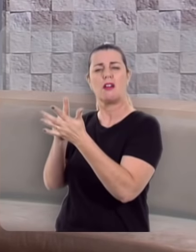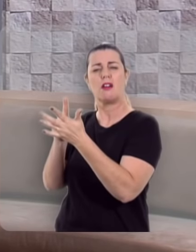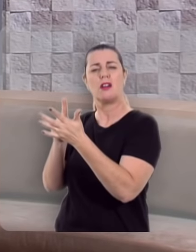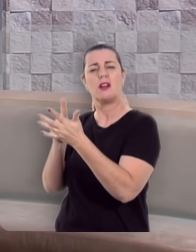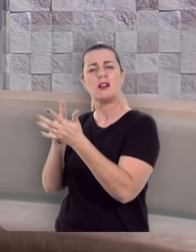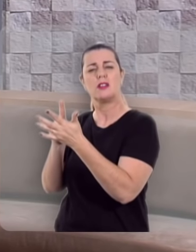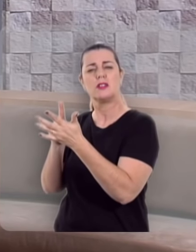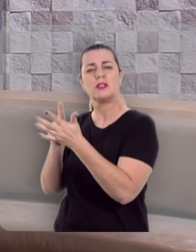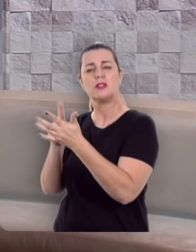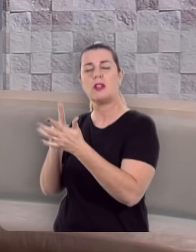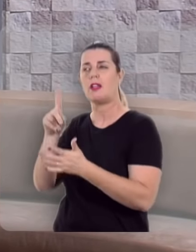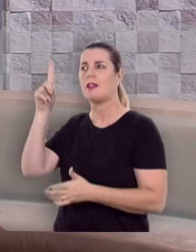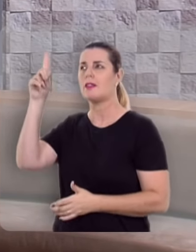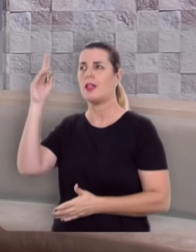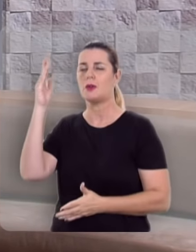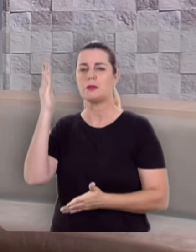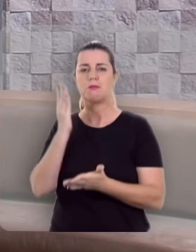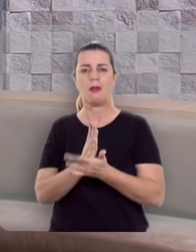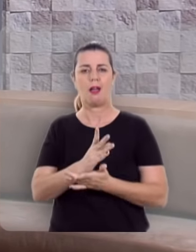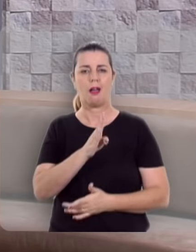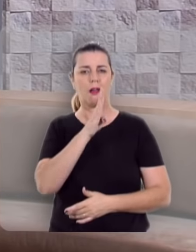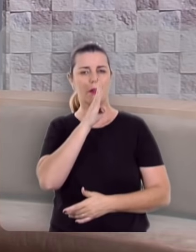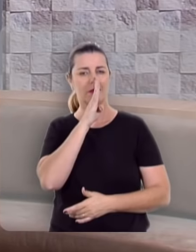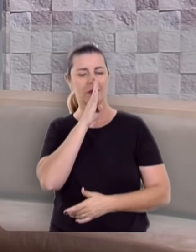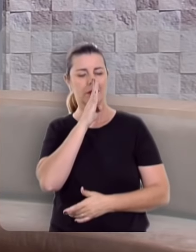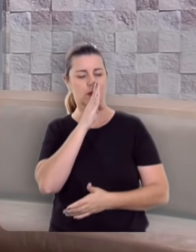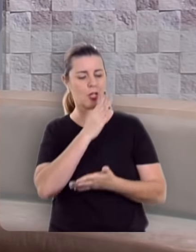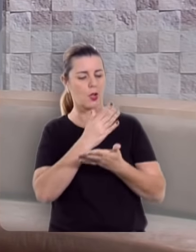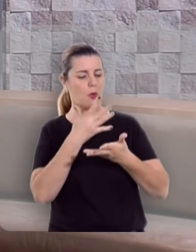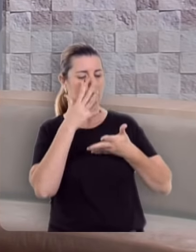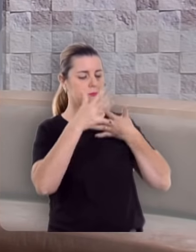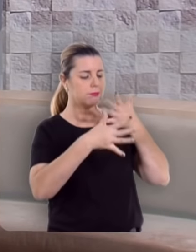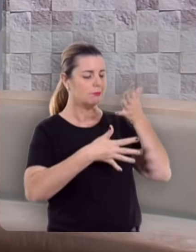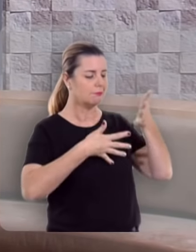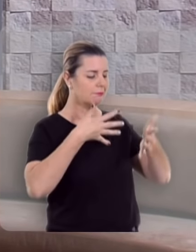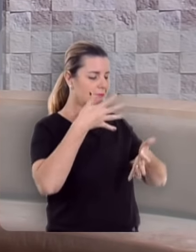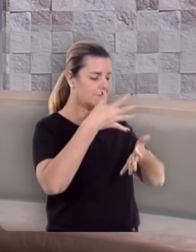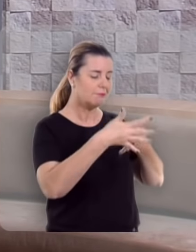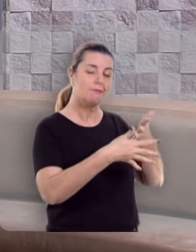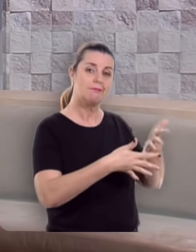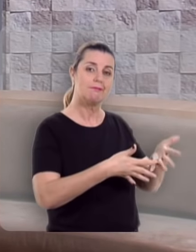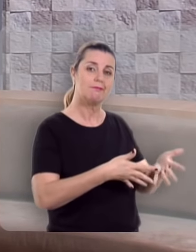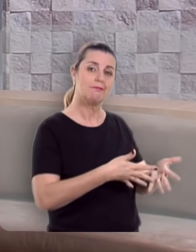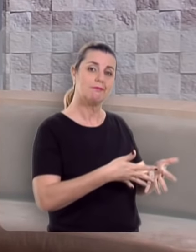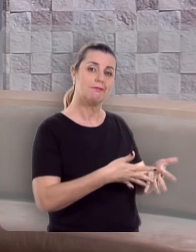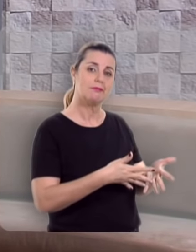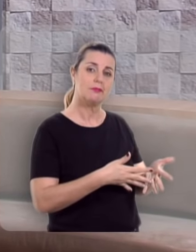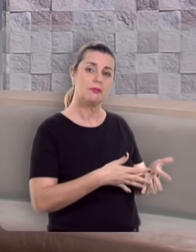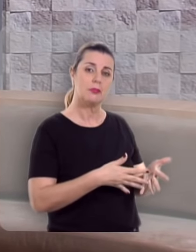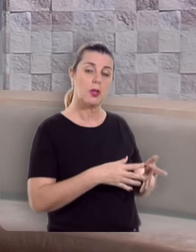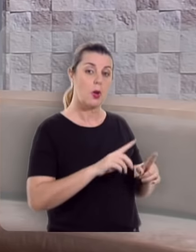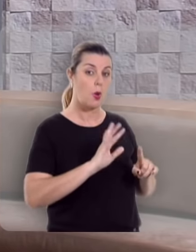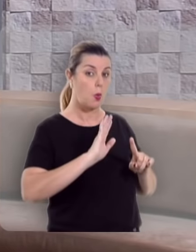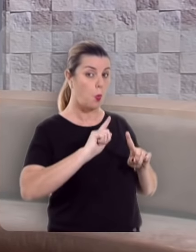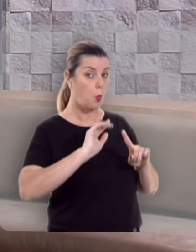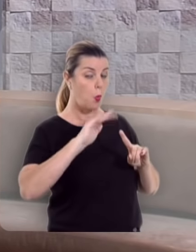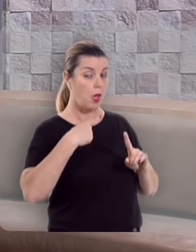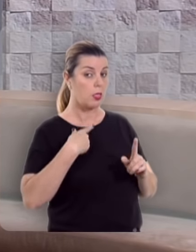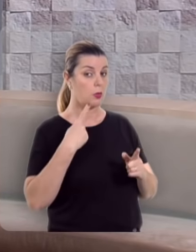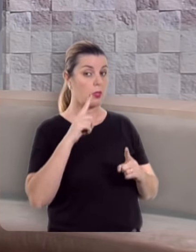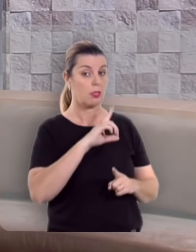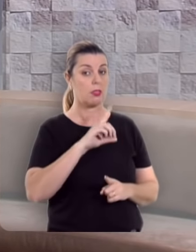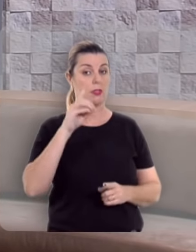Quando Jó destampa sua alma numa exclamação tão vívida e